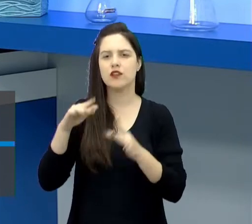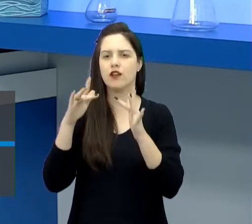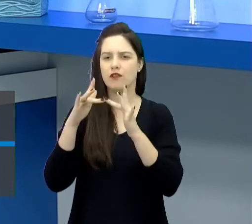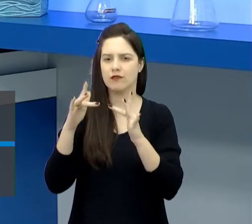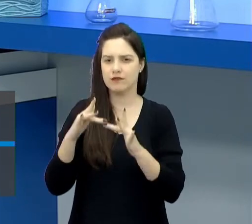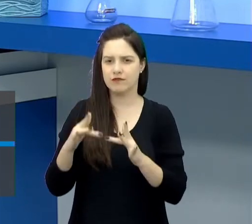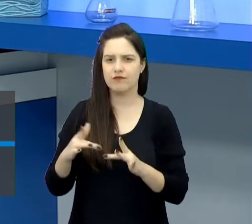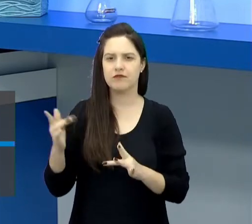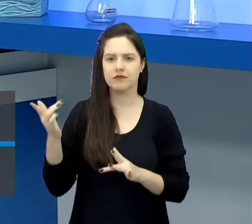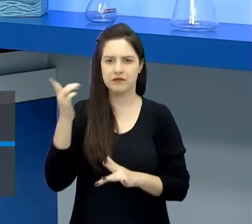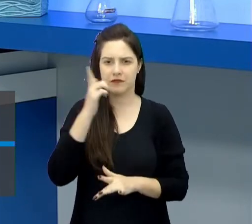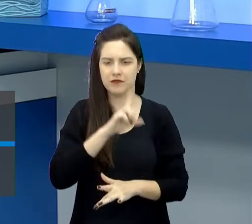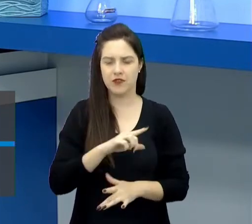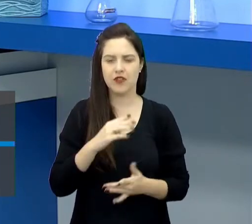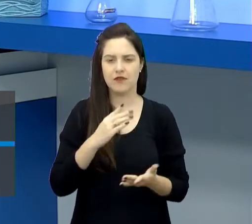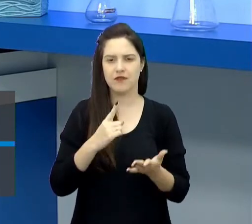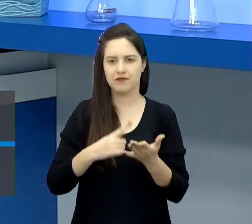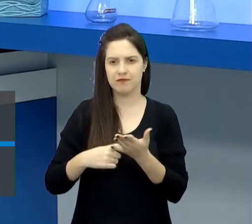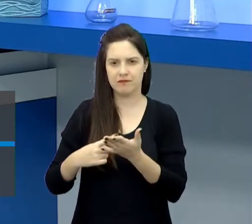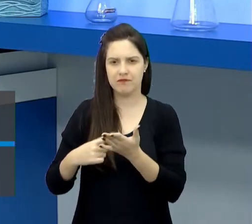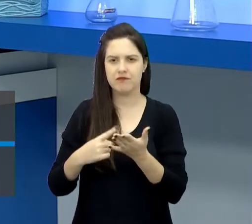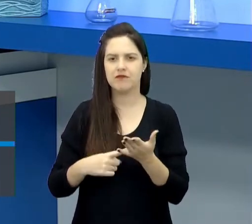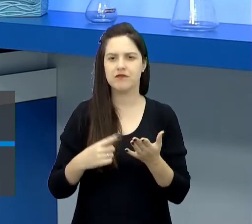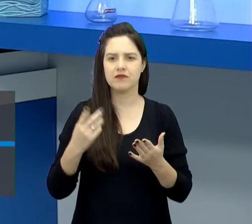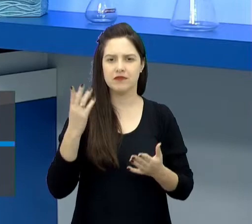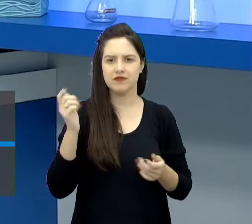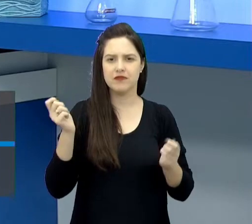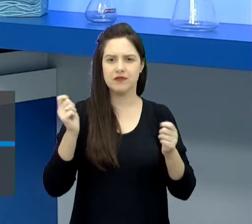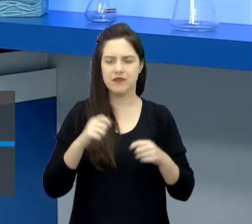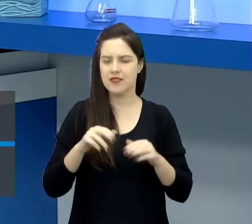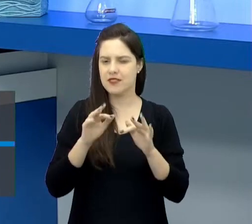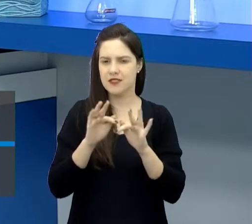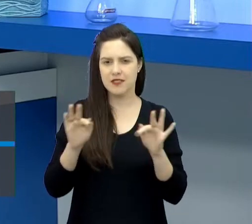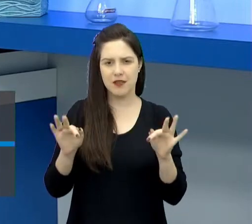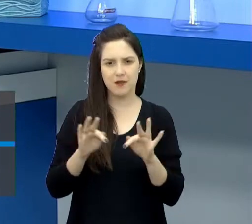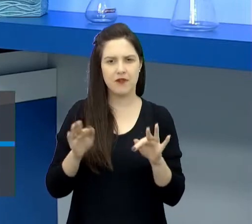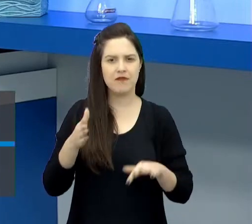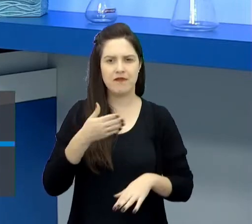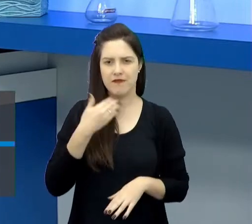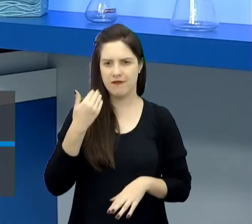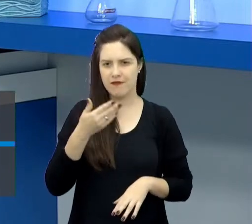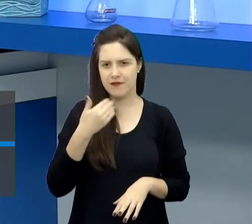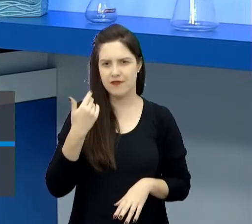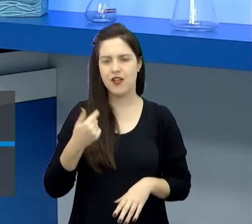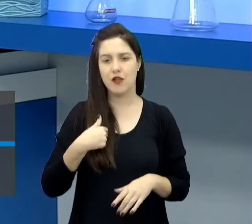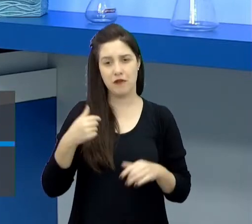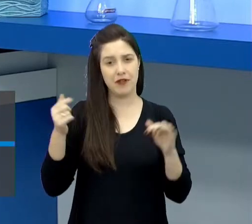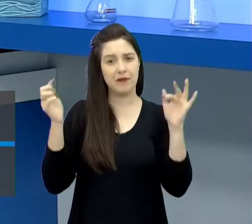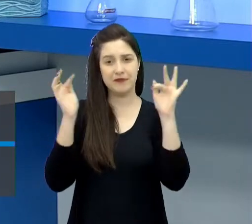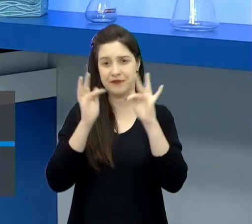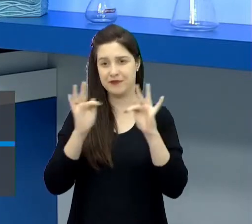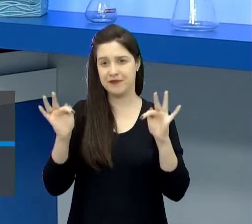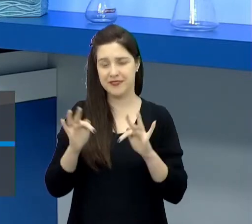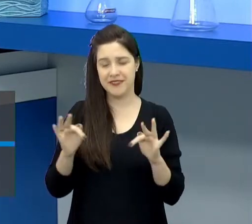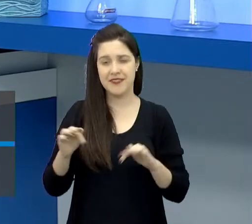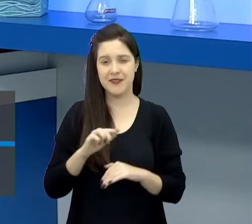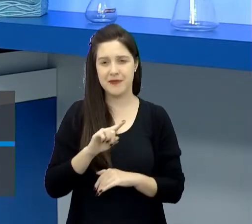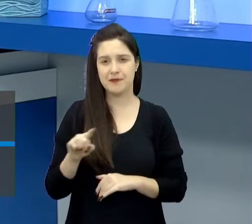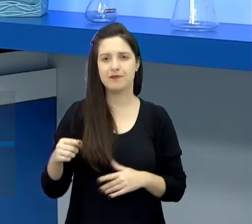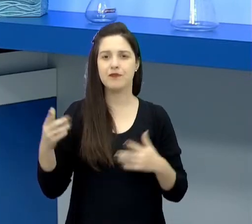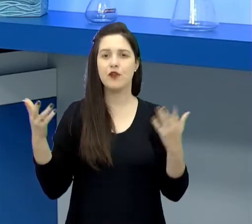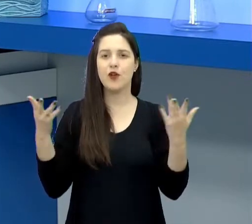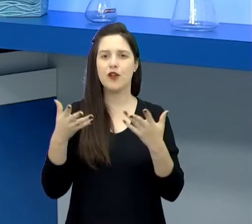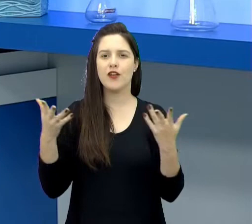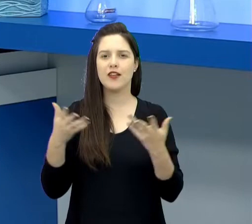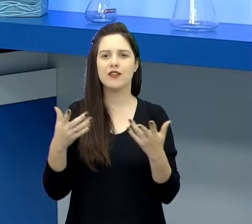já agenda a visita para vocês virem aqui. É bem simples, bem fácil e eu vou ficar muito feliz aí com a presença de vocês. E